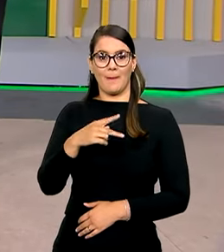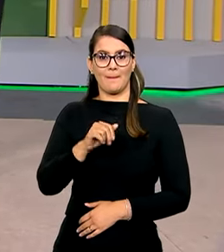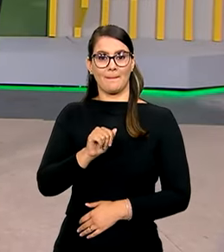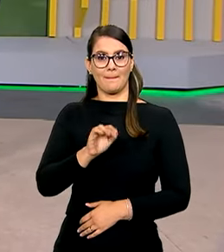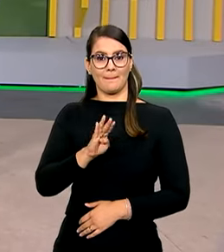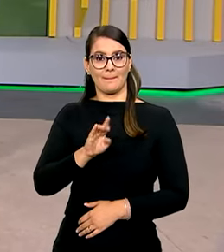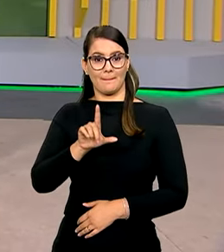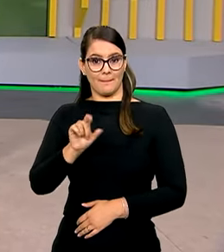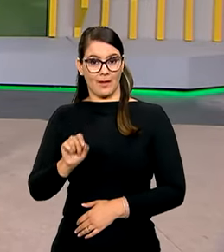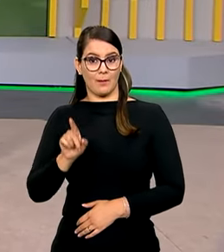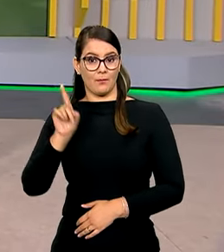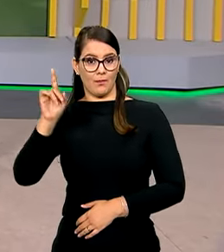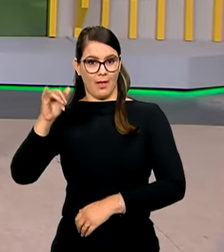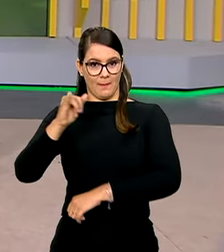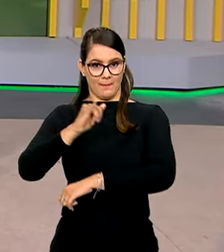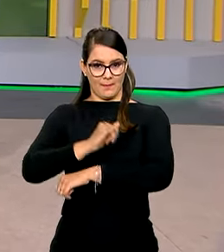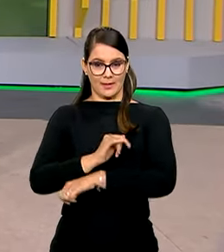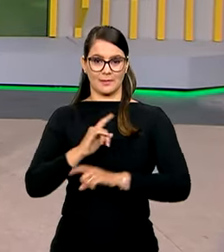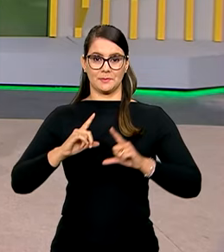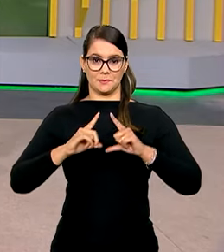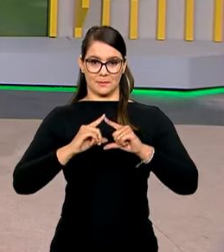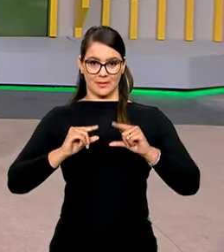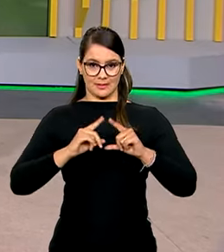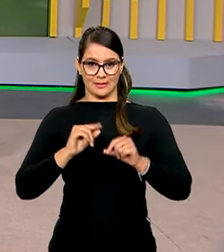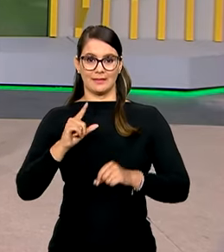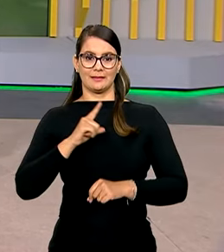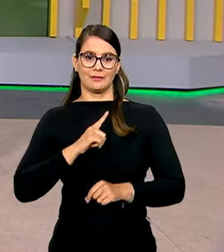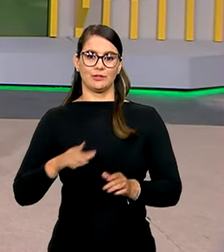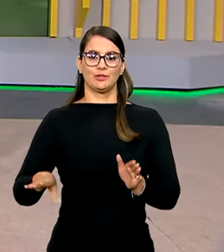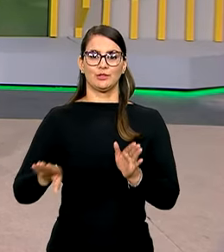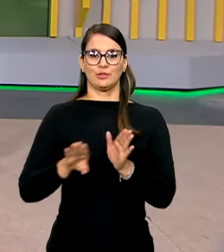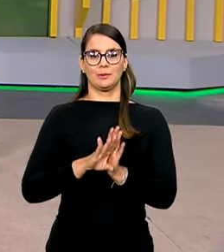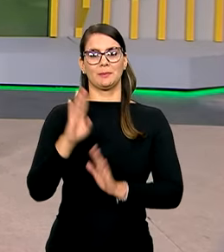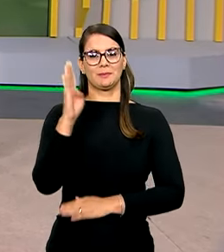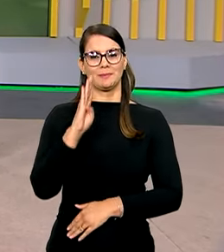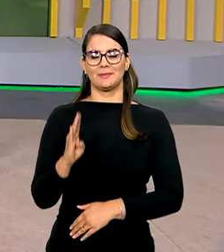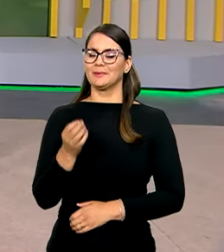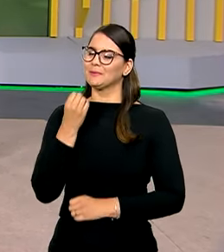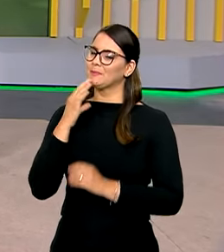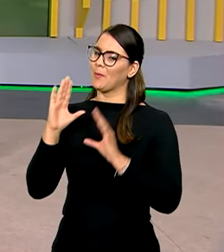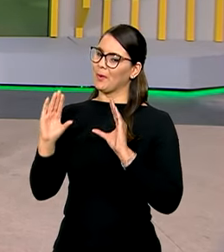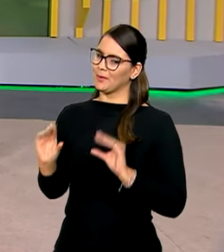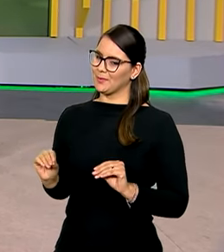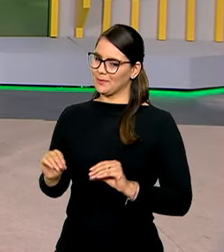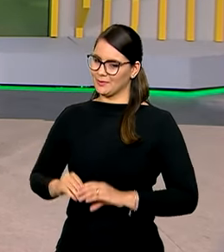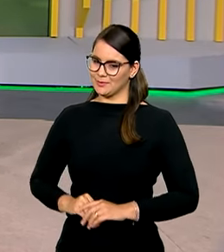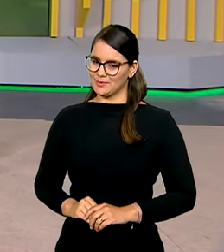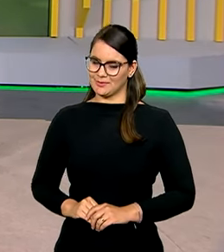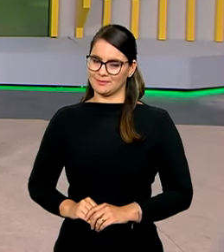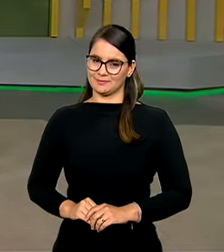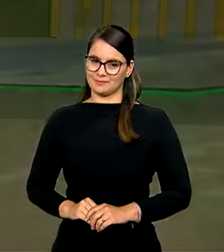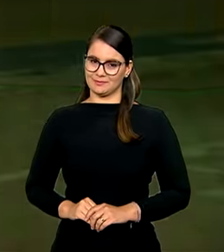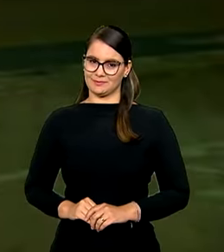Mundim, que está lá na base aérea de Brasília, onde vão chegar os brasileiros. Boa noite, Pablo.